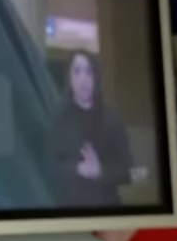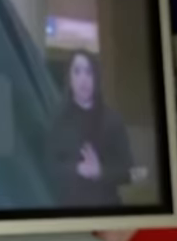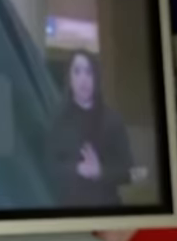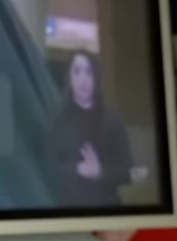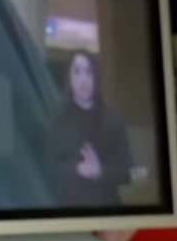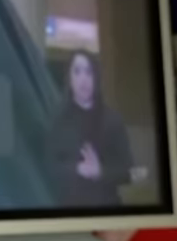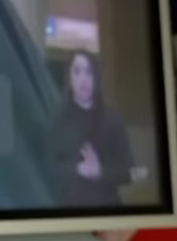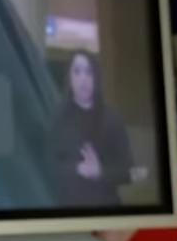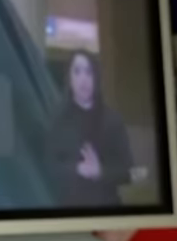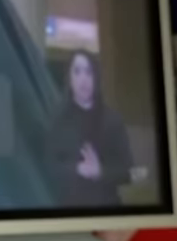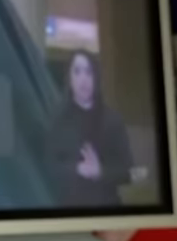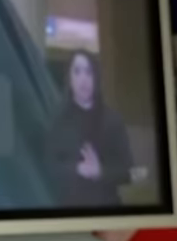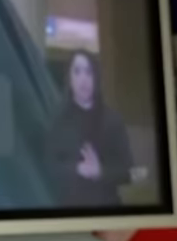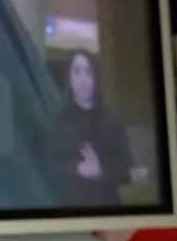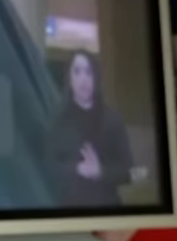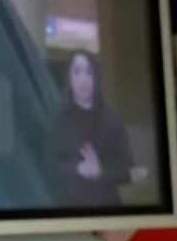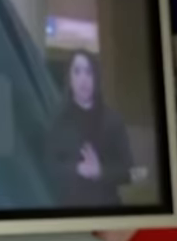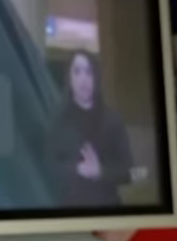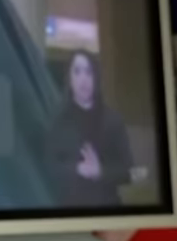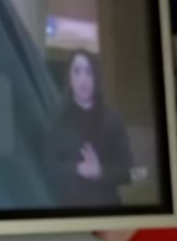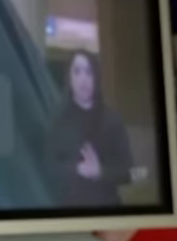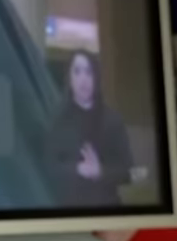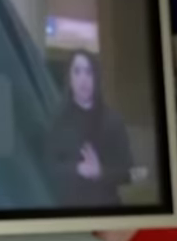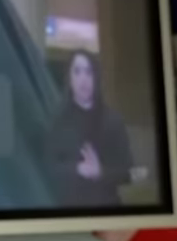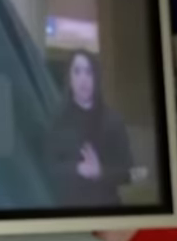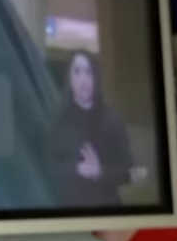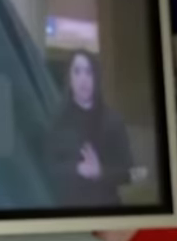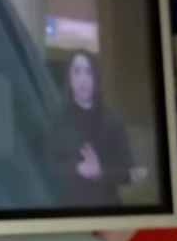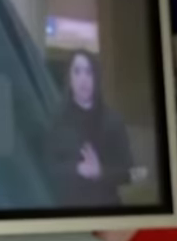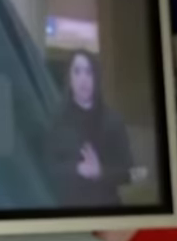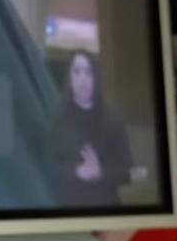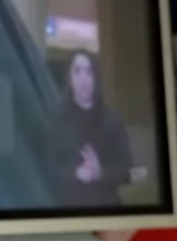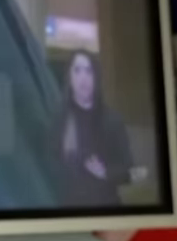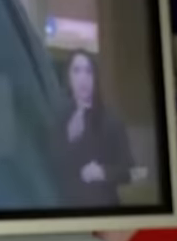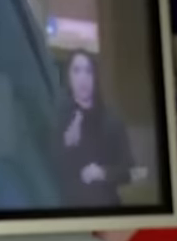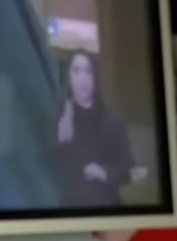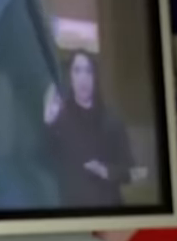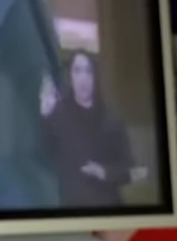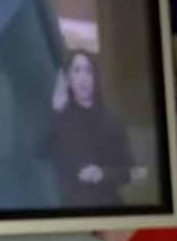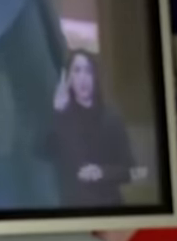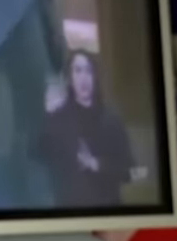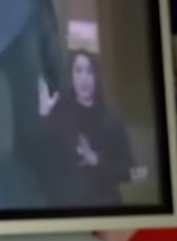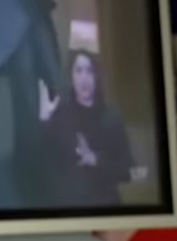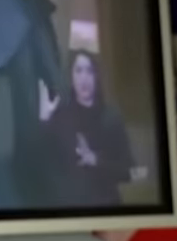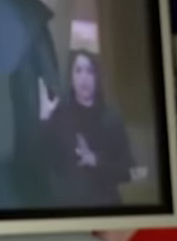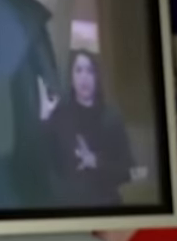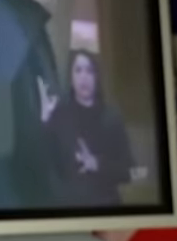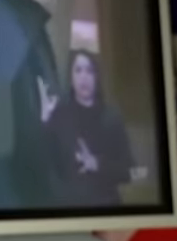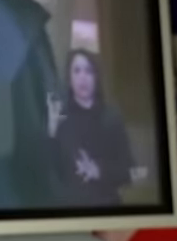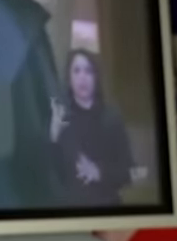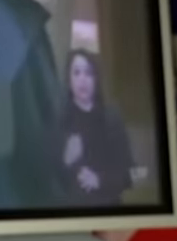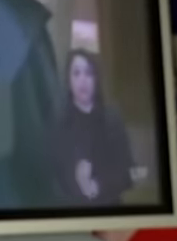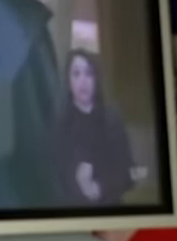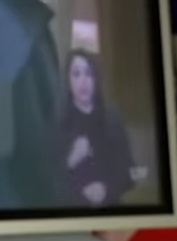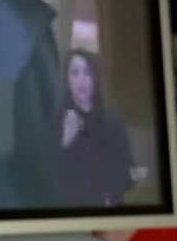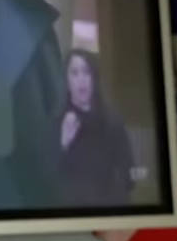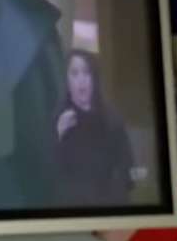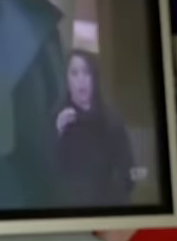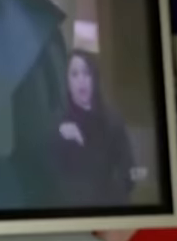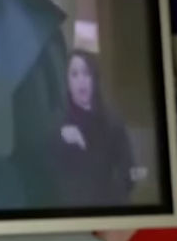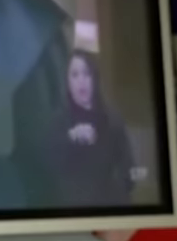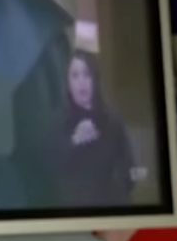grande problema. Mas escuta aí que no final o Cássio Nunes dá o checkmate. De acordo com a OMS, Organização Mundial